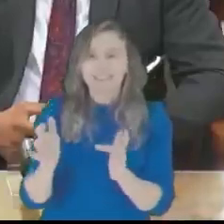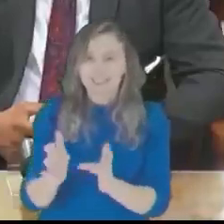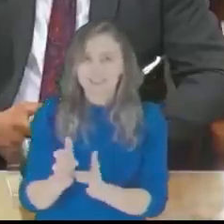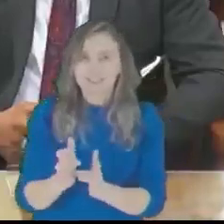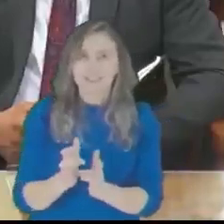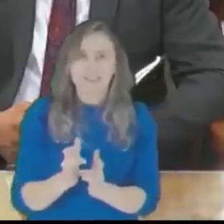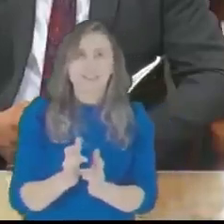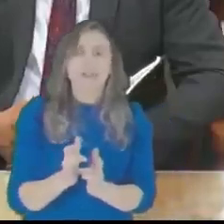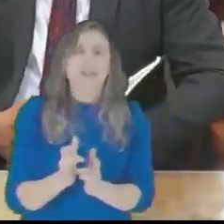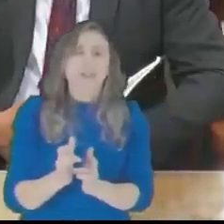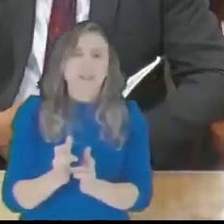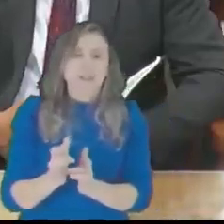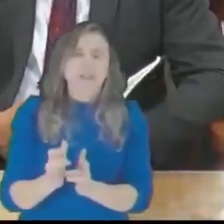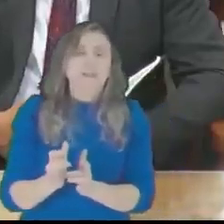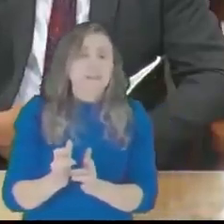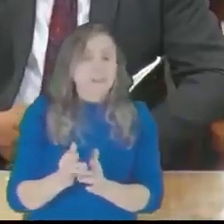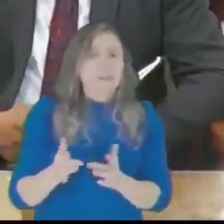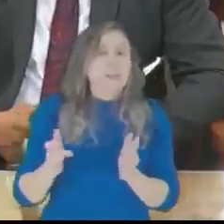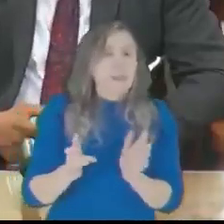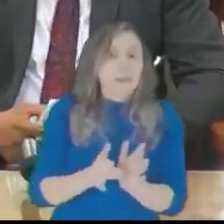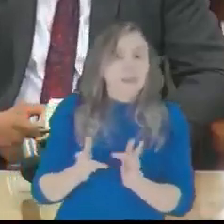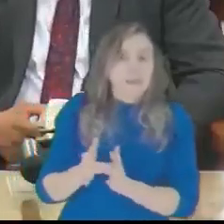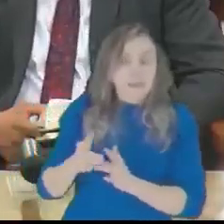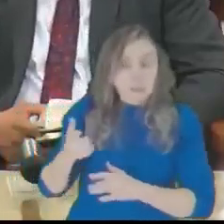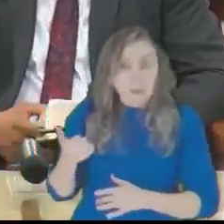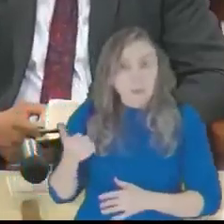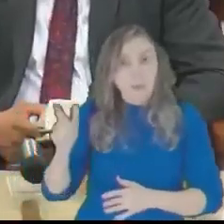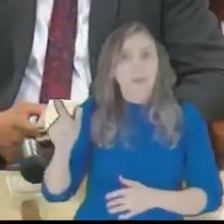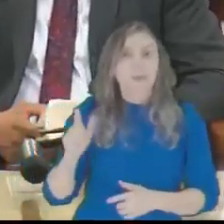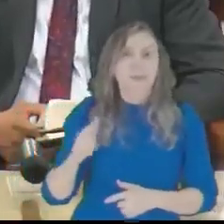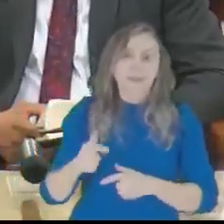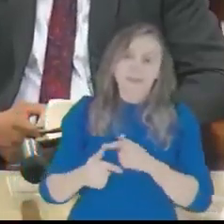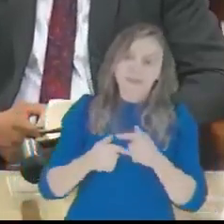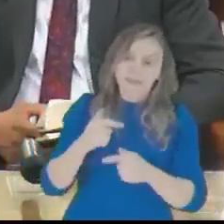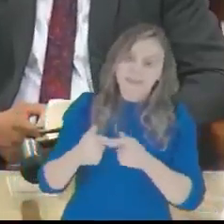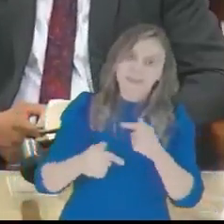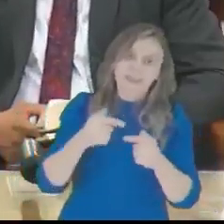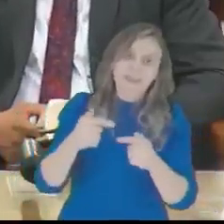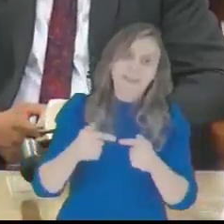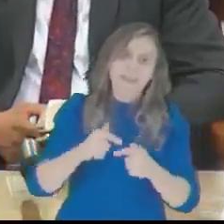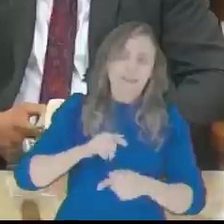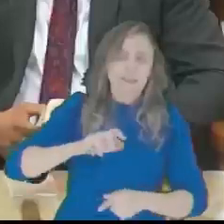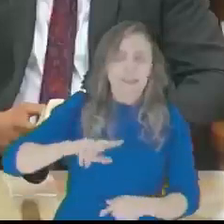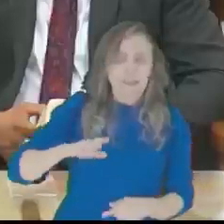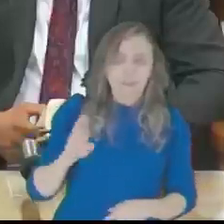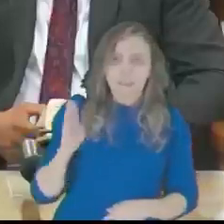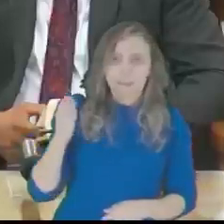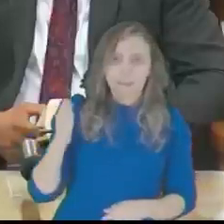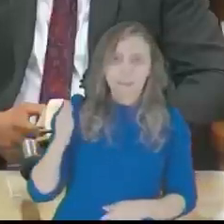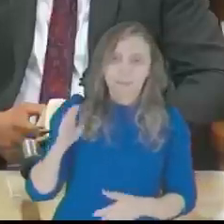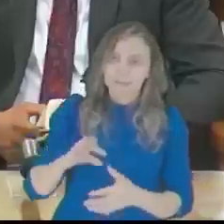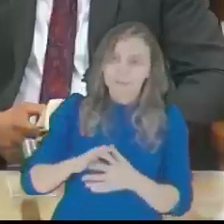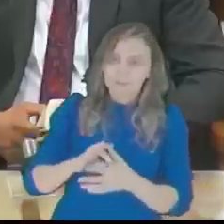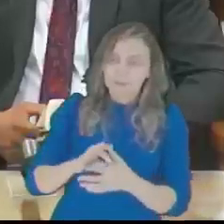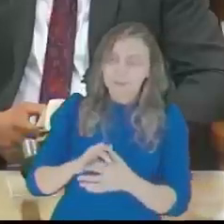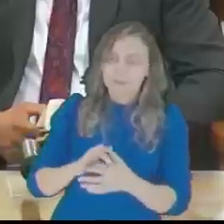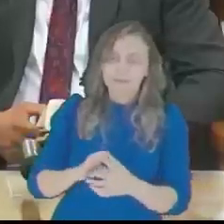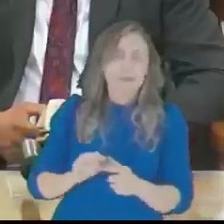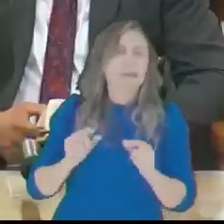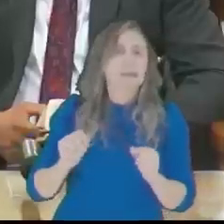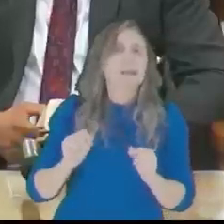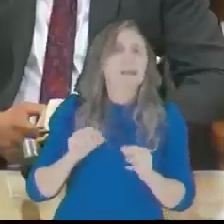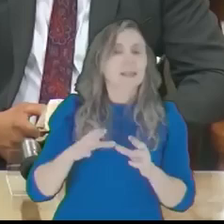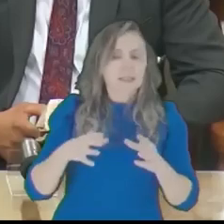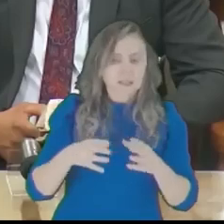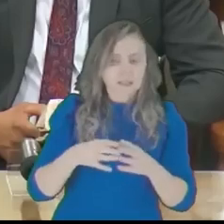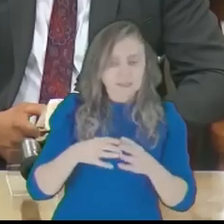outra geração não biológica, não física, mas uma geração espiritual. Quem é essa geração espiritual? Tem aqui hoje